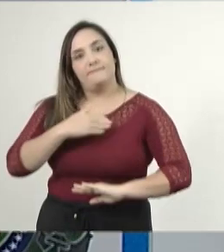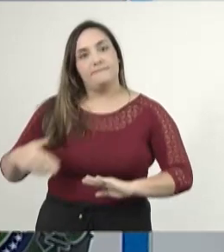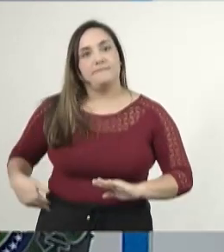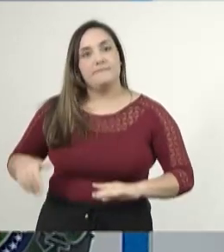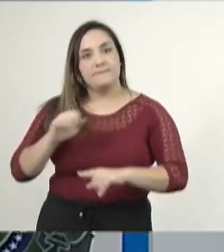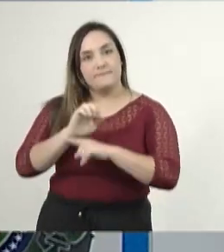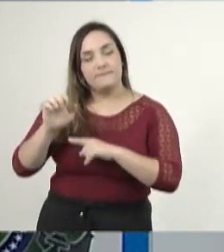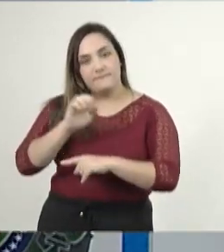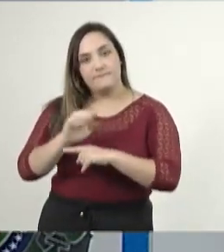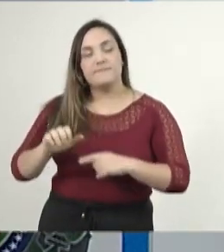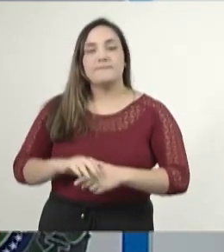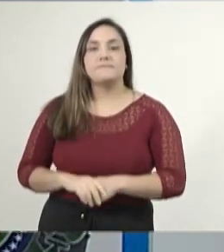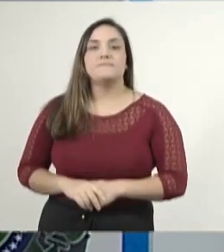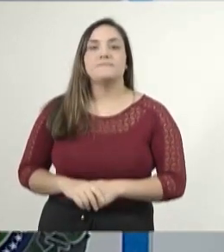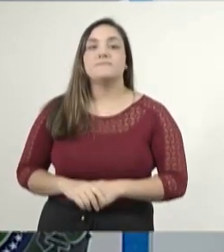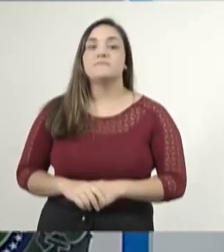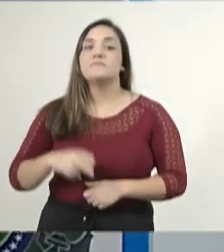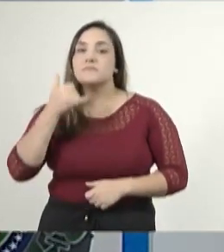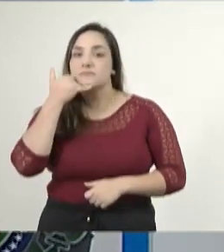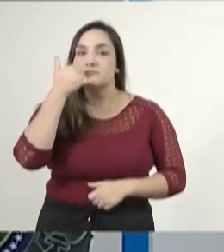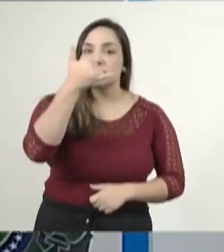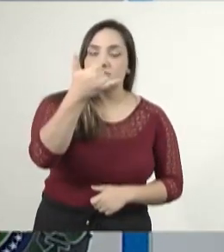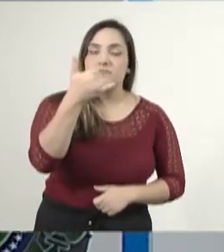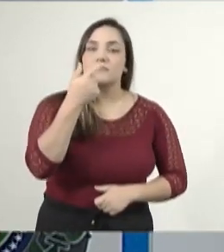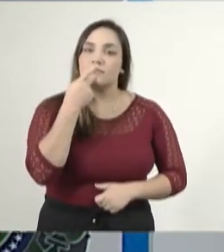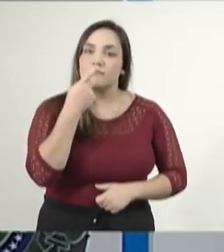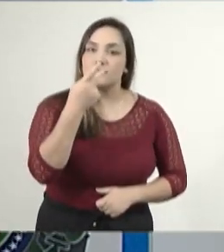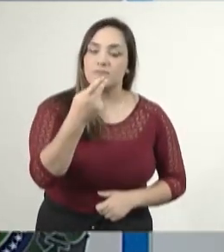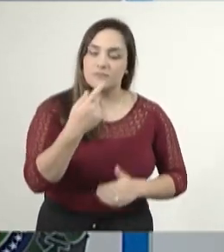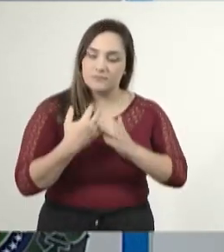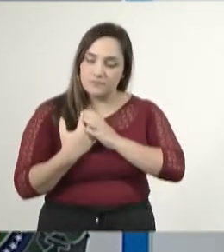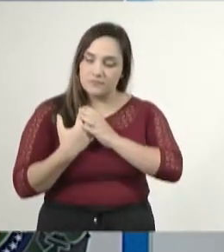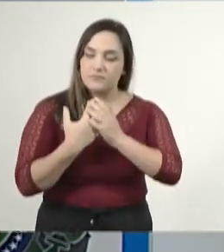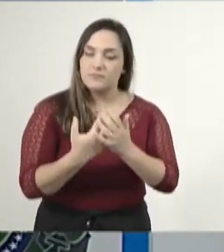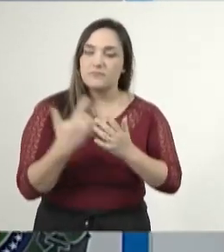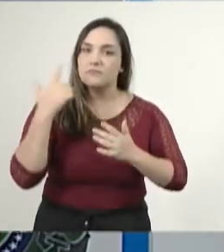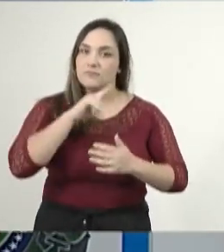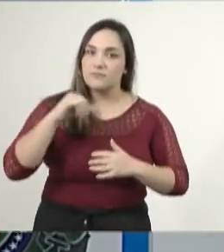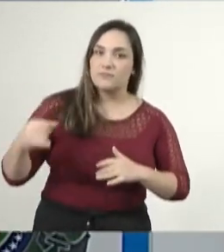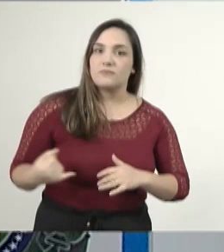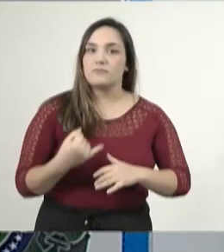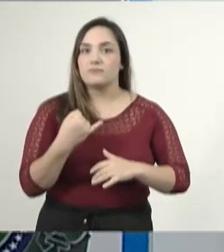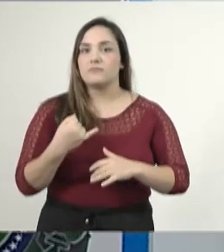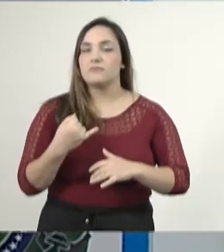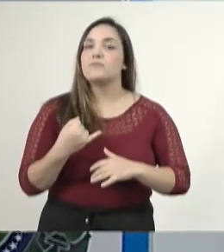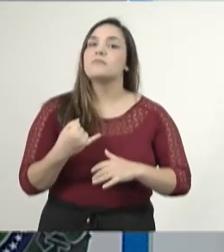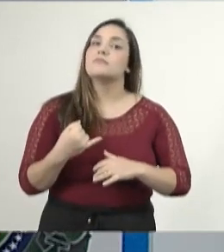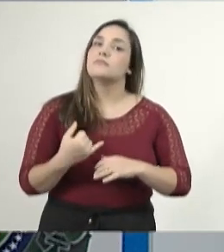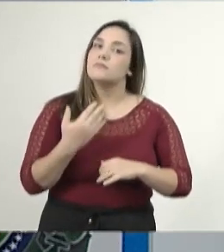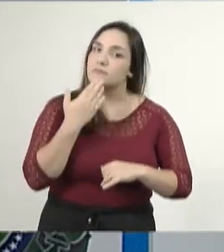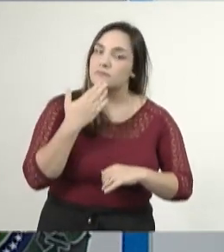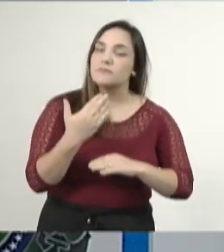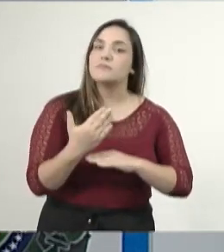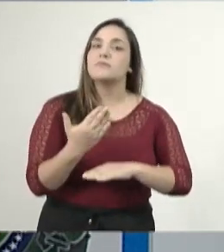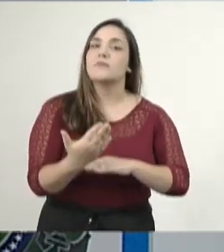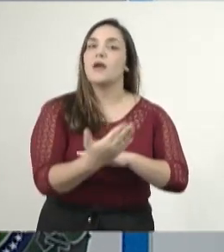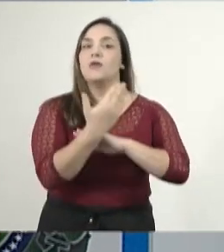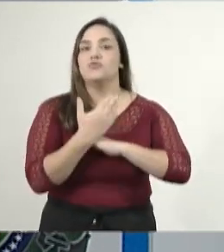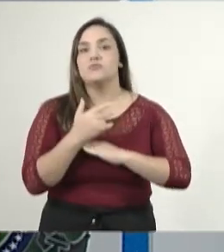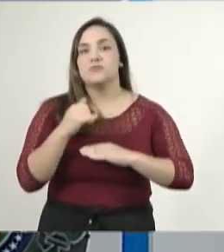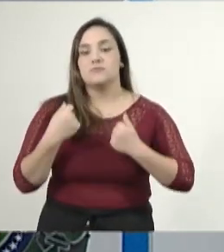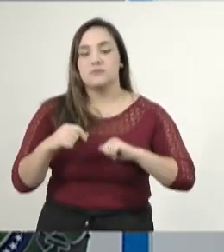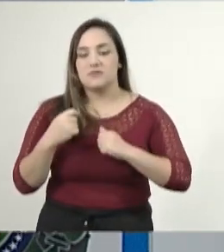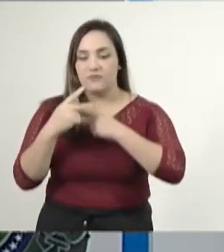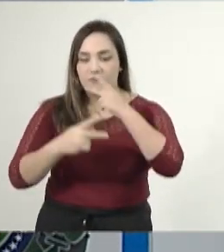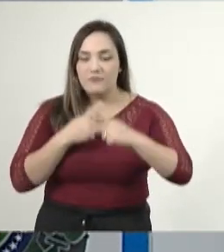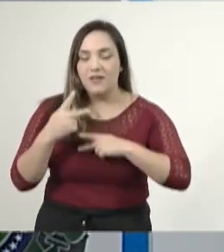estado, para que esses adolescentes sul-mato-grossenses tenham mais uma opção de a quem recorrer quando quiser desabafar